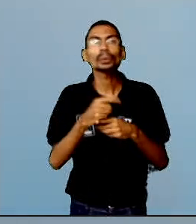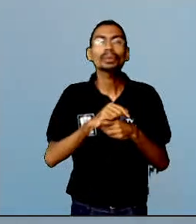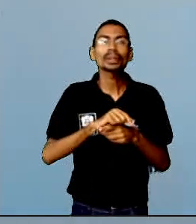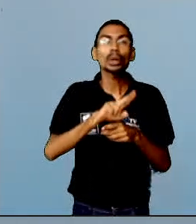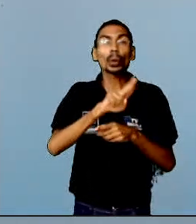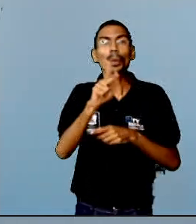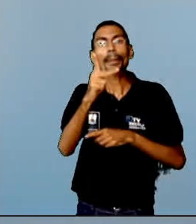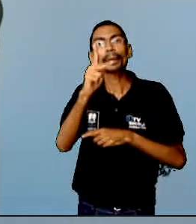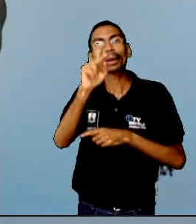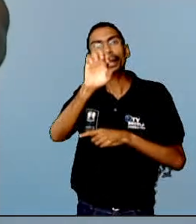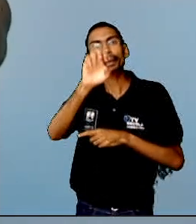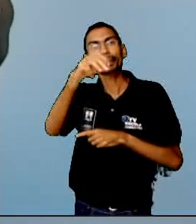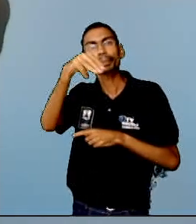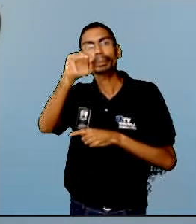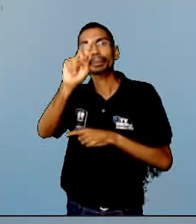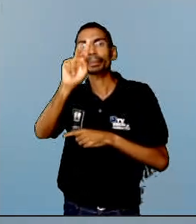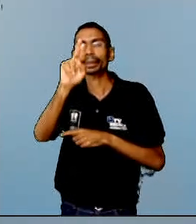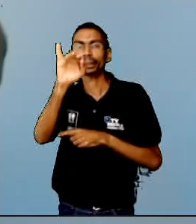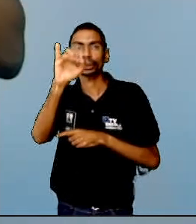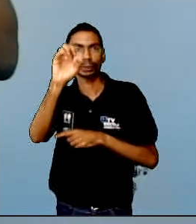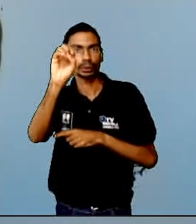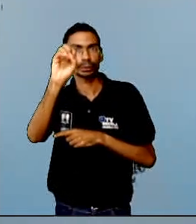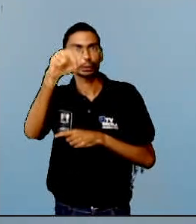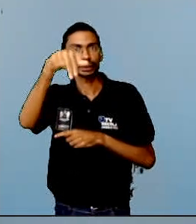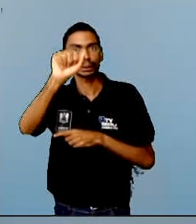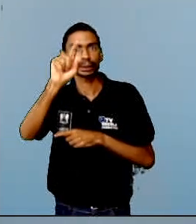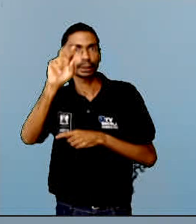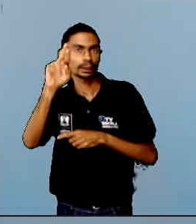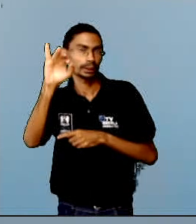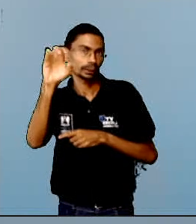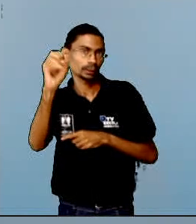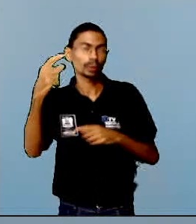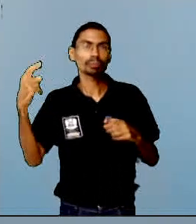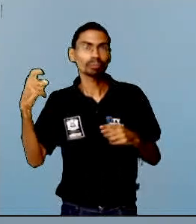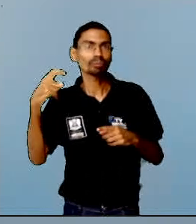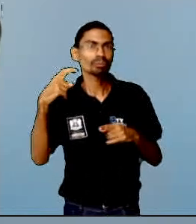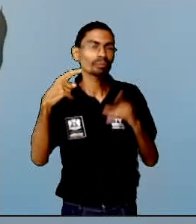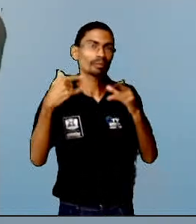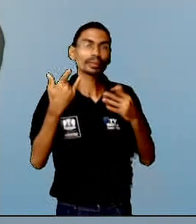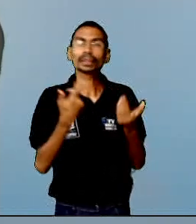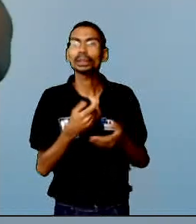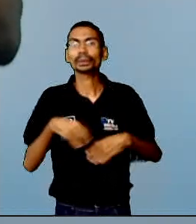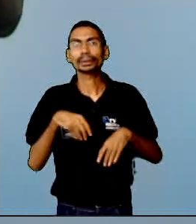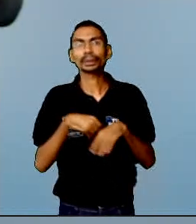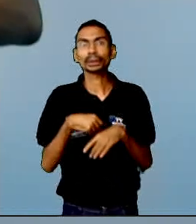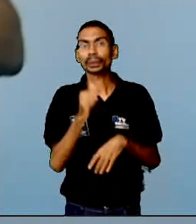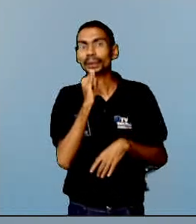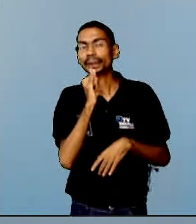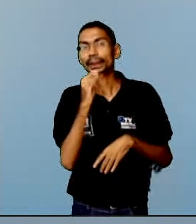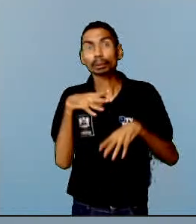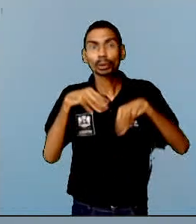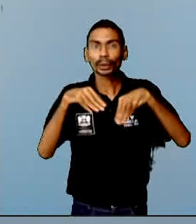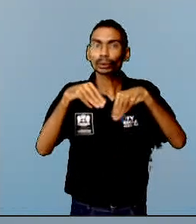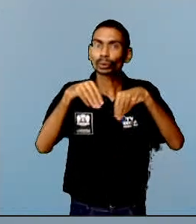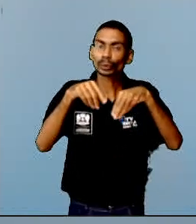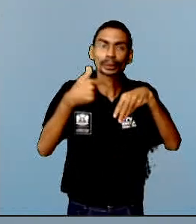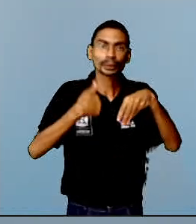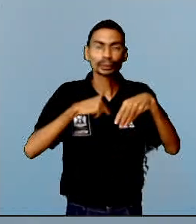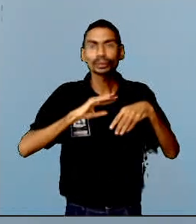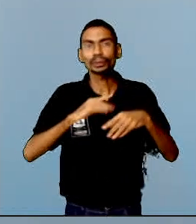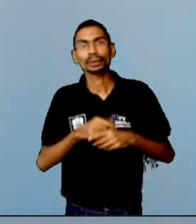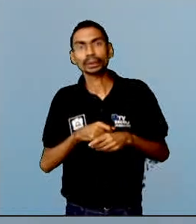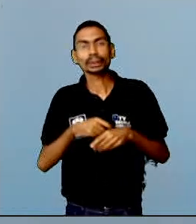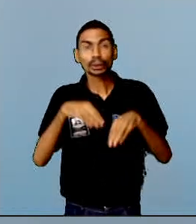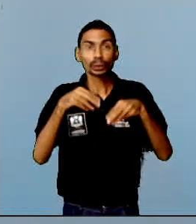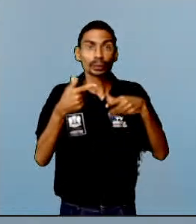marsupiais tem o canguru. Né? Nós não temos aqui no Brasil, mas eles são originários também da